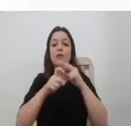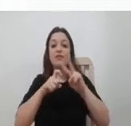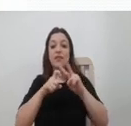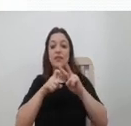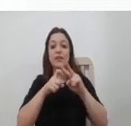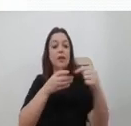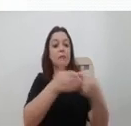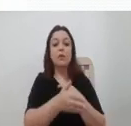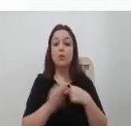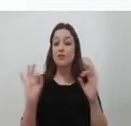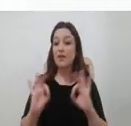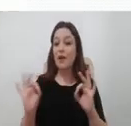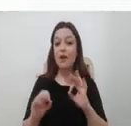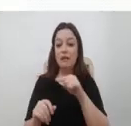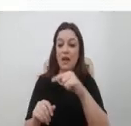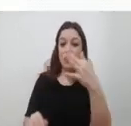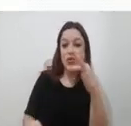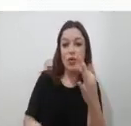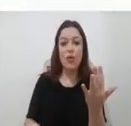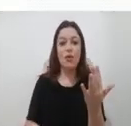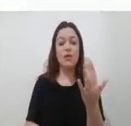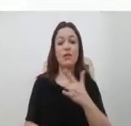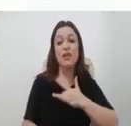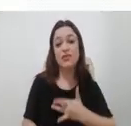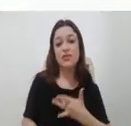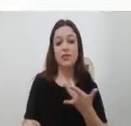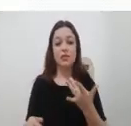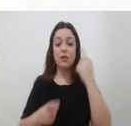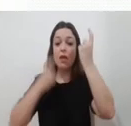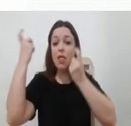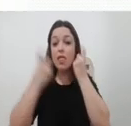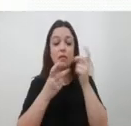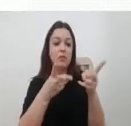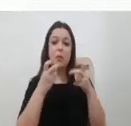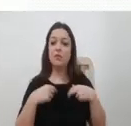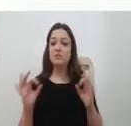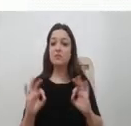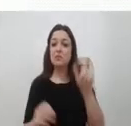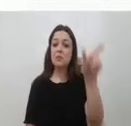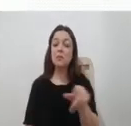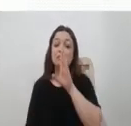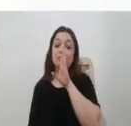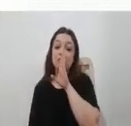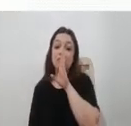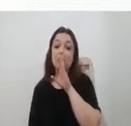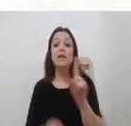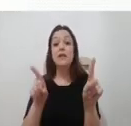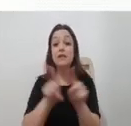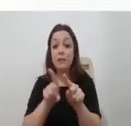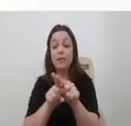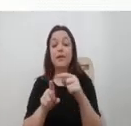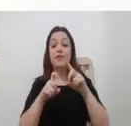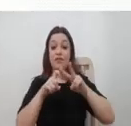expressa preocupação referente a que algum procedimento veterinário possa ferir o animal. Se o tutor não